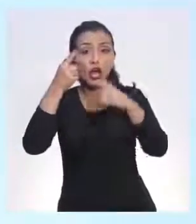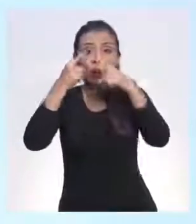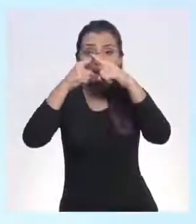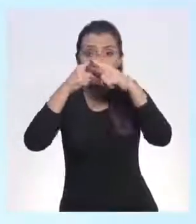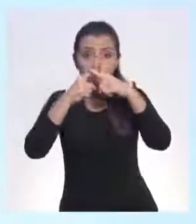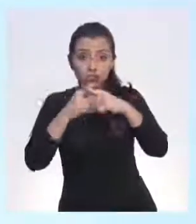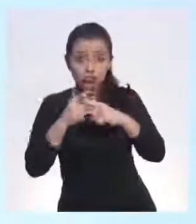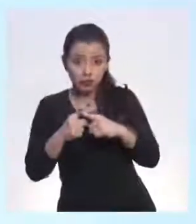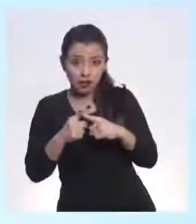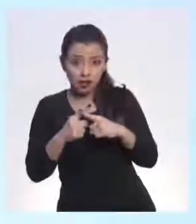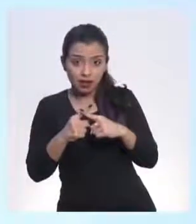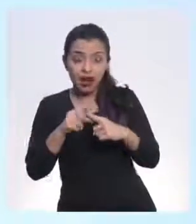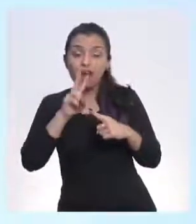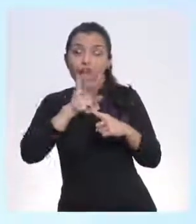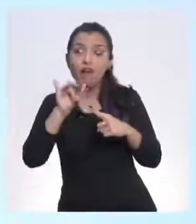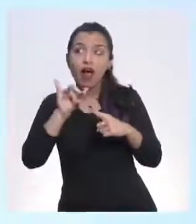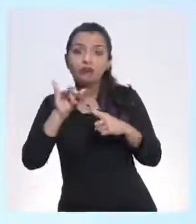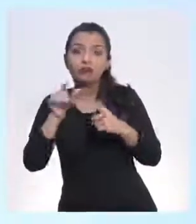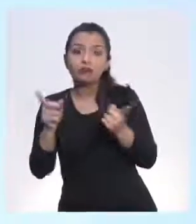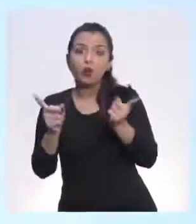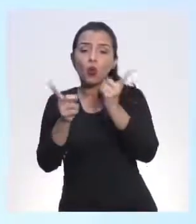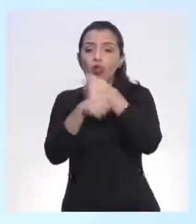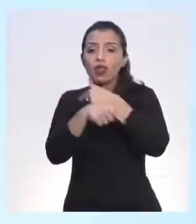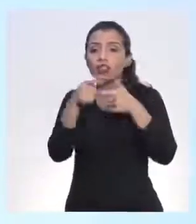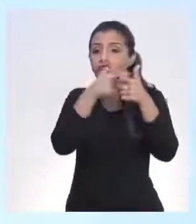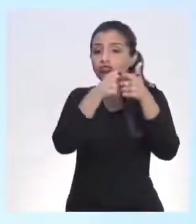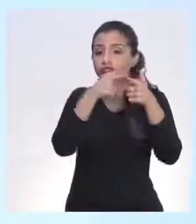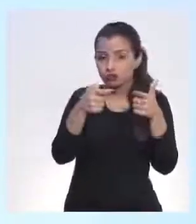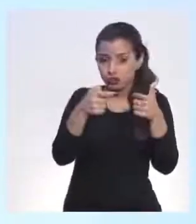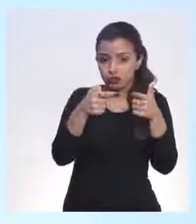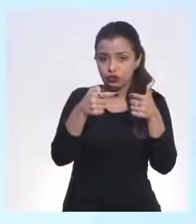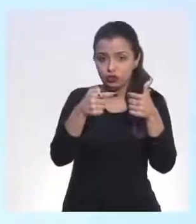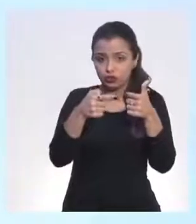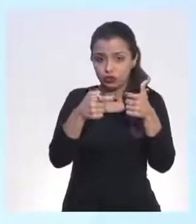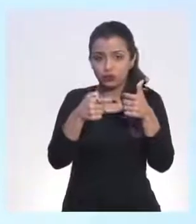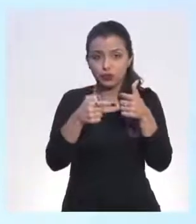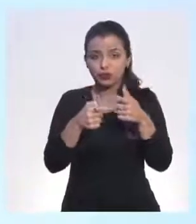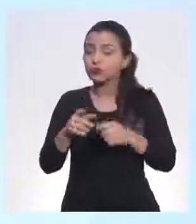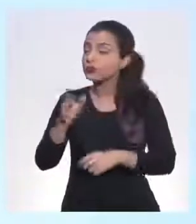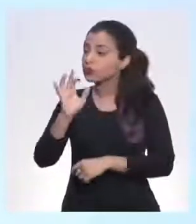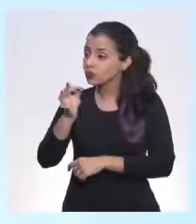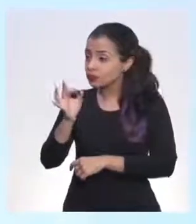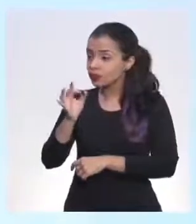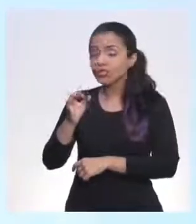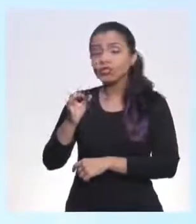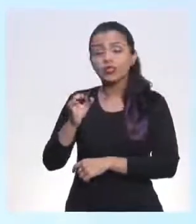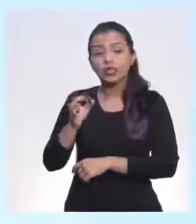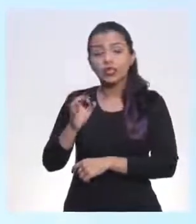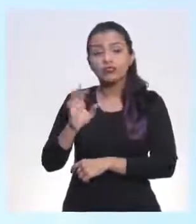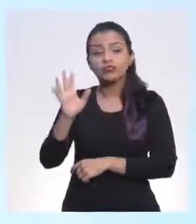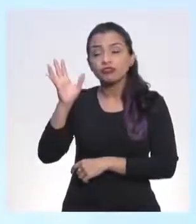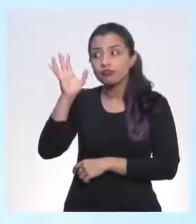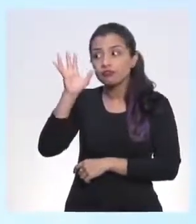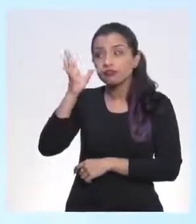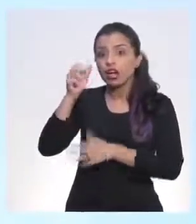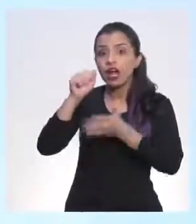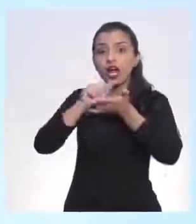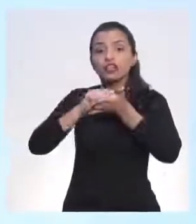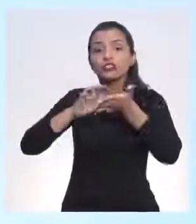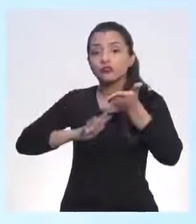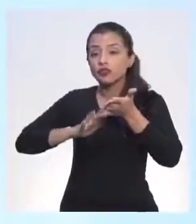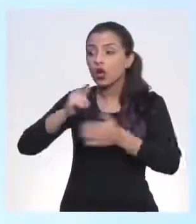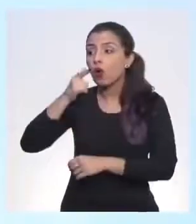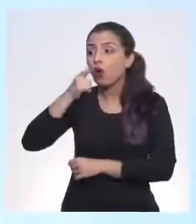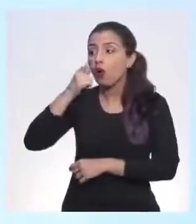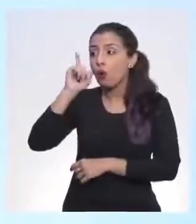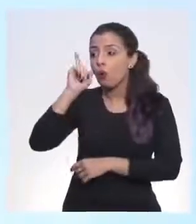multiplicar, múltiplo, eu vou dividir divisor. Né, Ale? Que é até o que a gente chamou a atenção na resolução das atividades ontem.